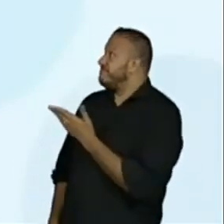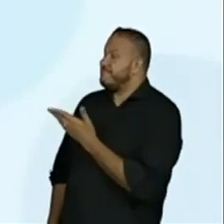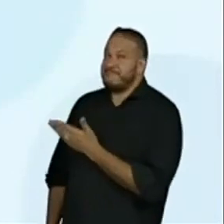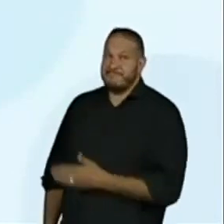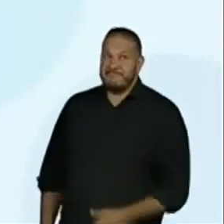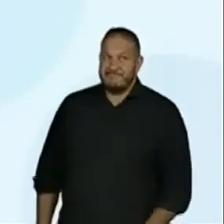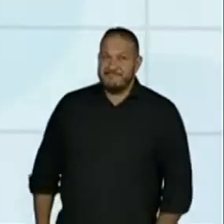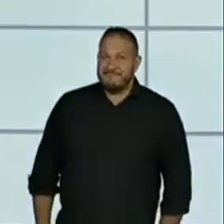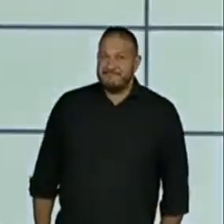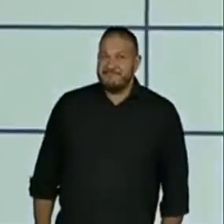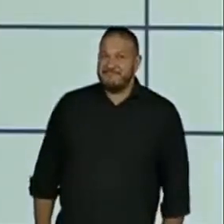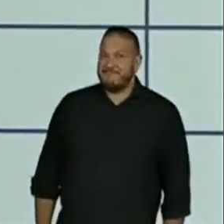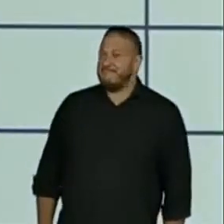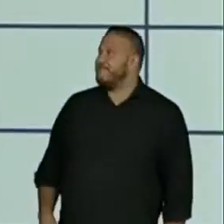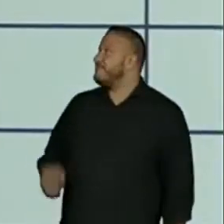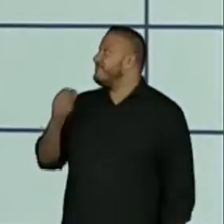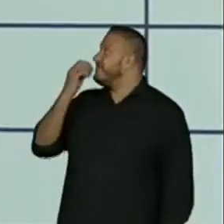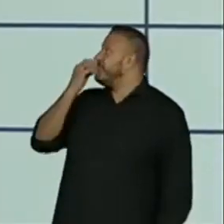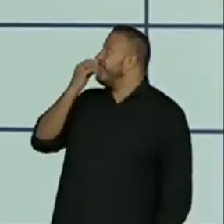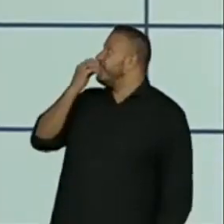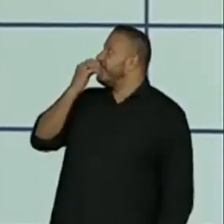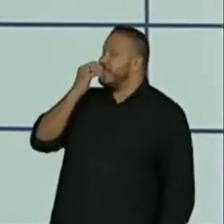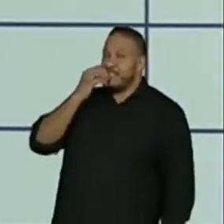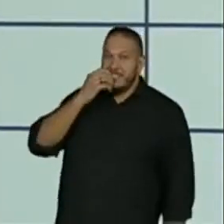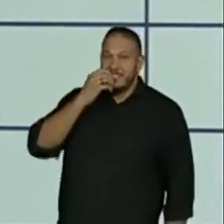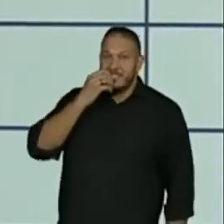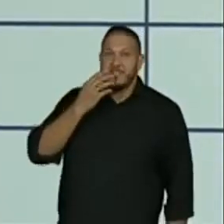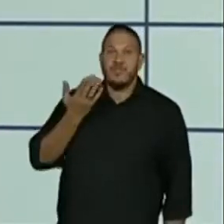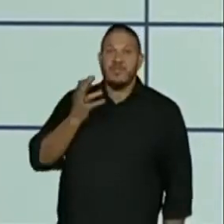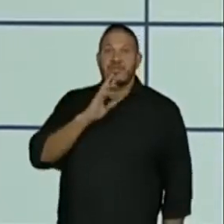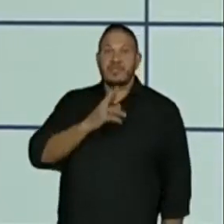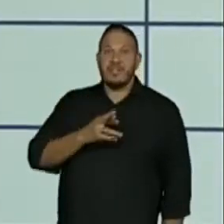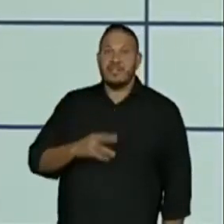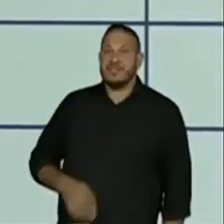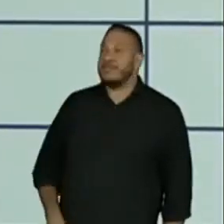é? Quanto deu?